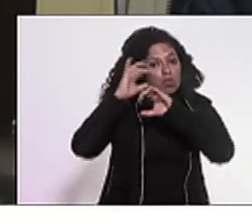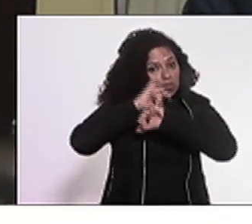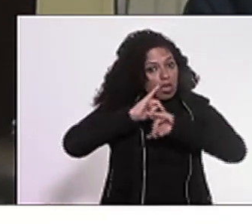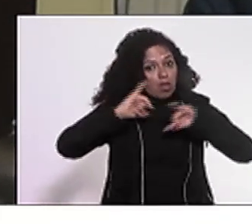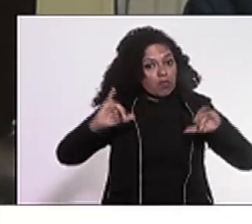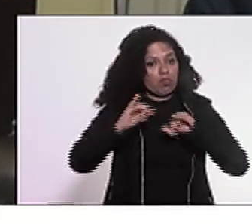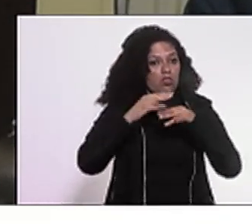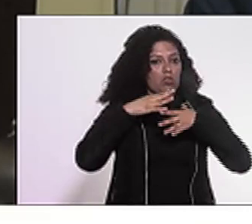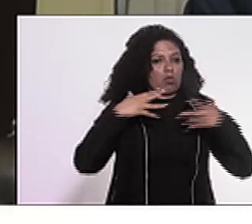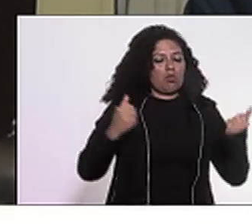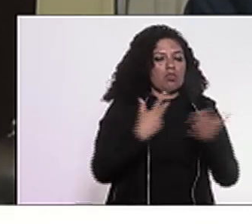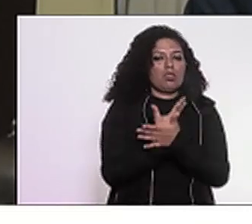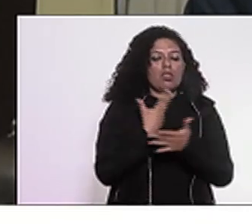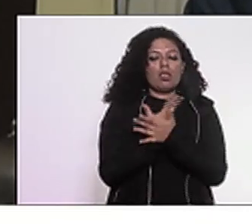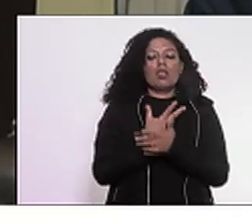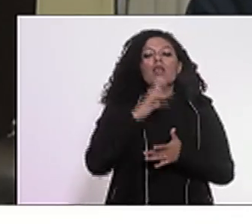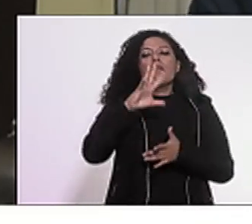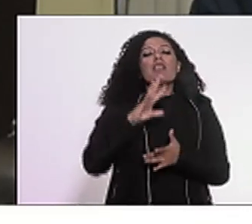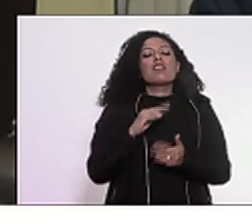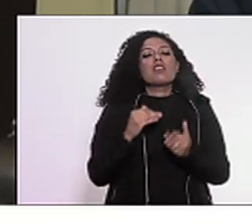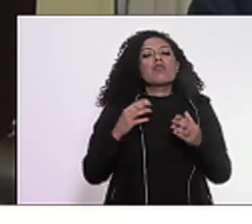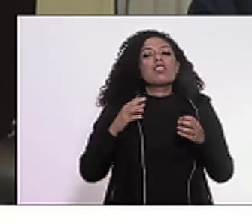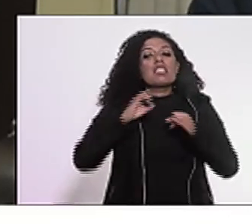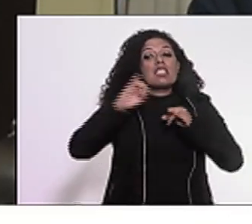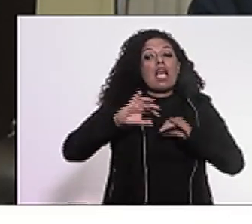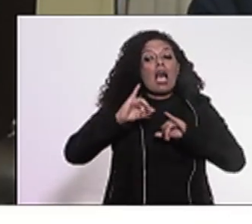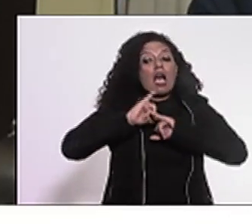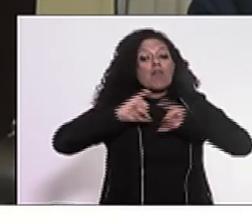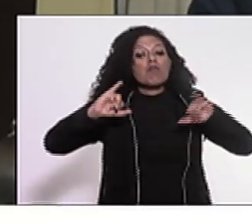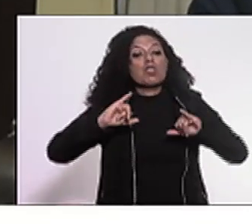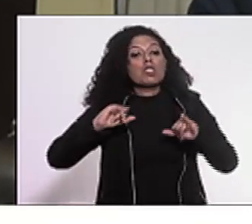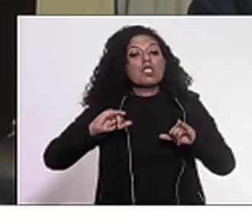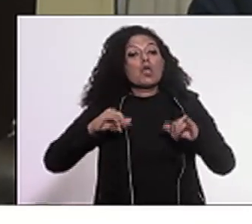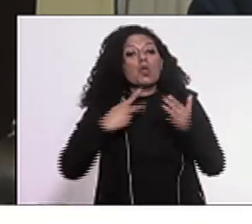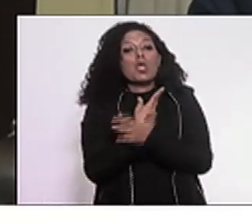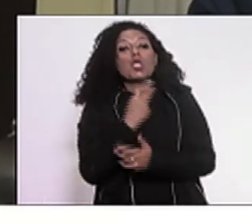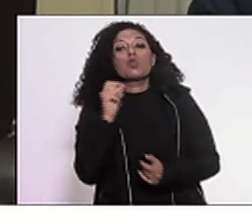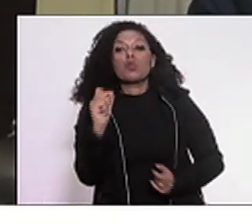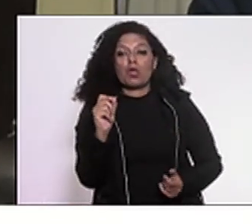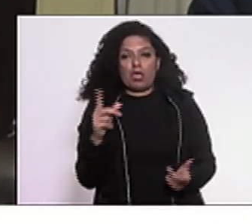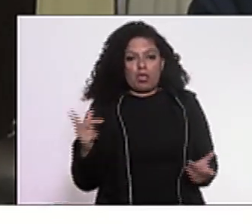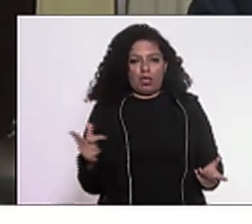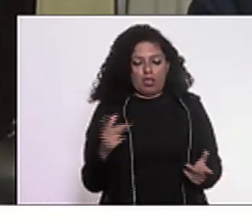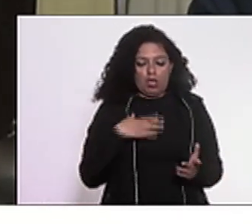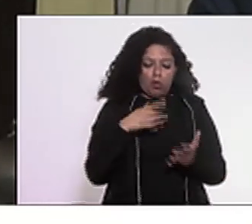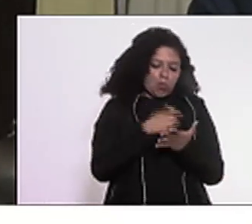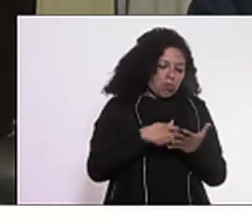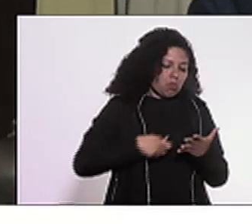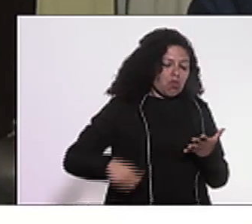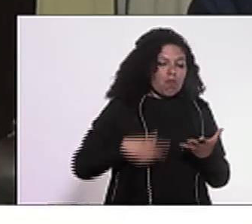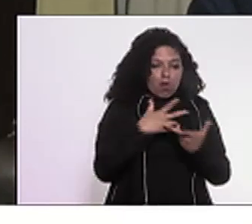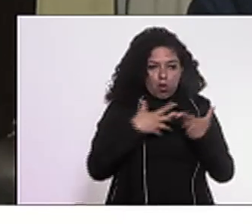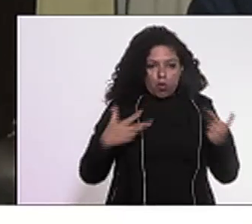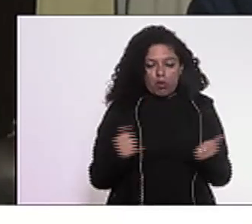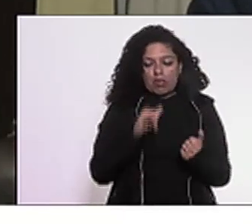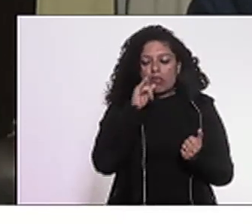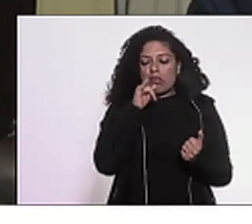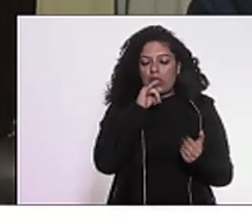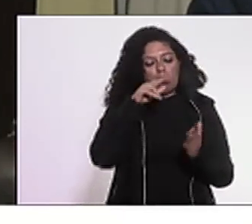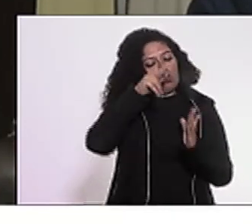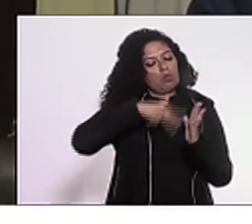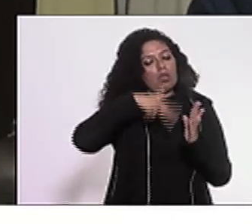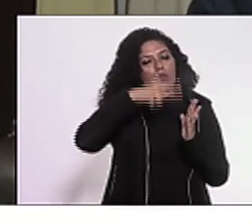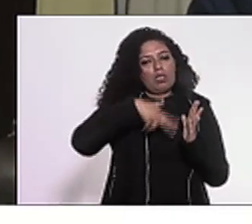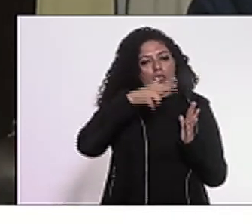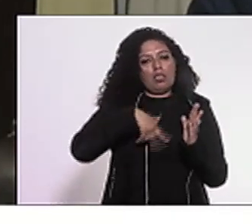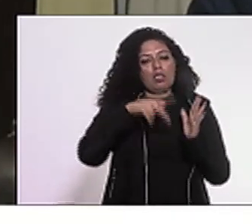fizer a denúncia, como é que isso vai acontecer. E eu fiz umas anotações aqui, lendo